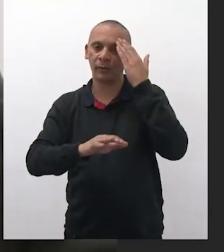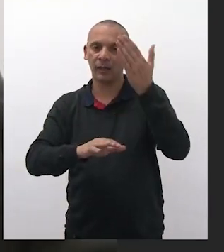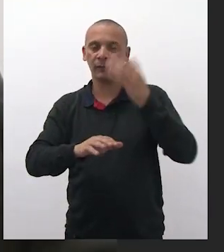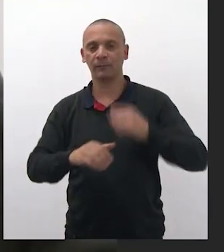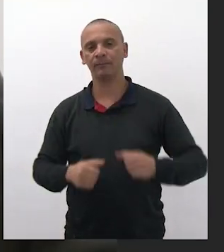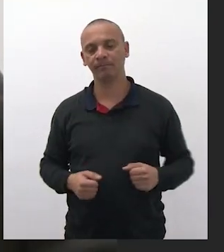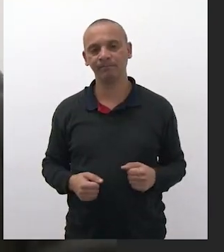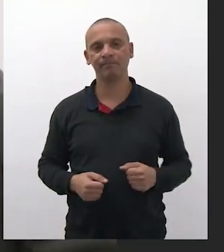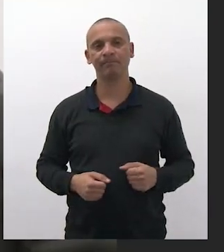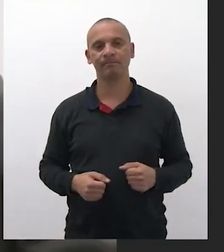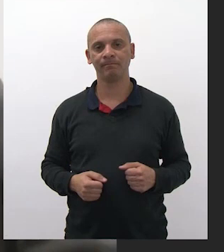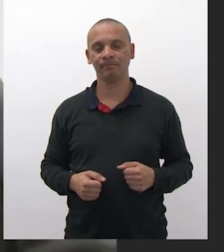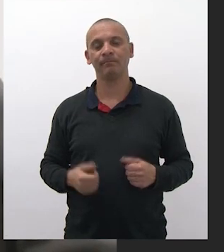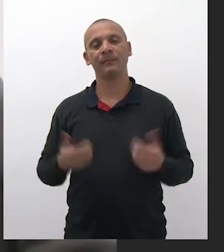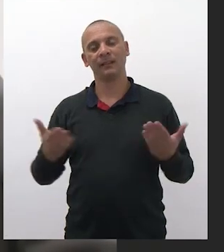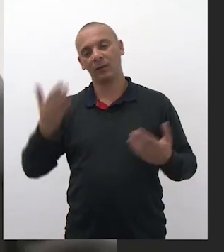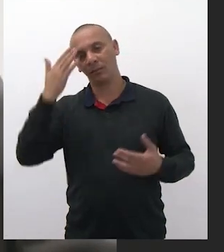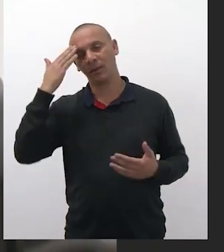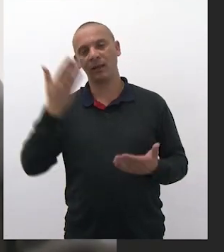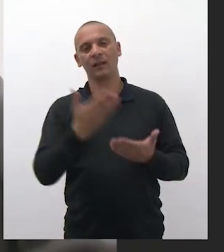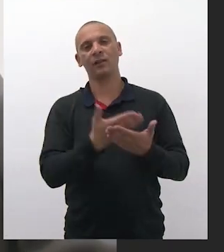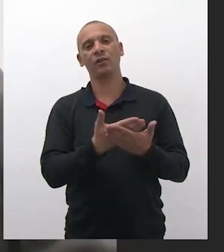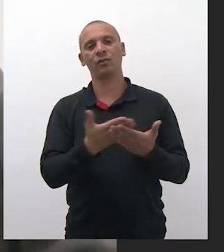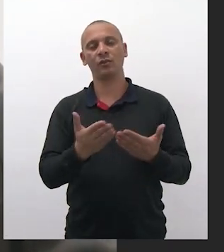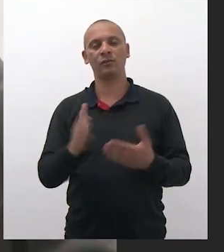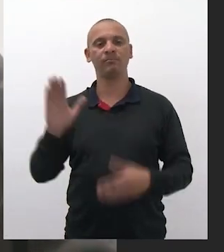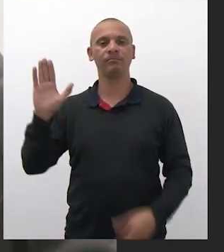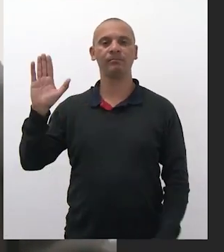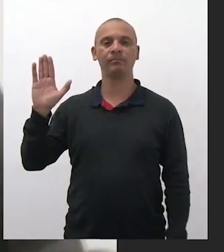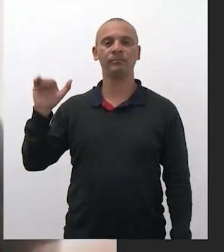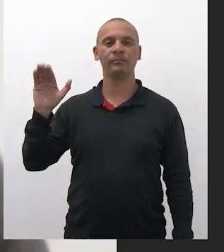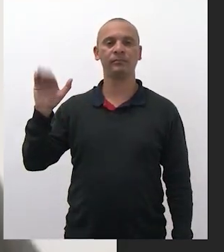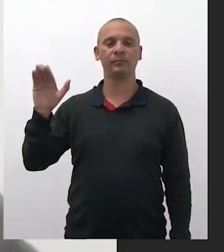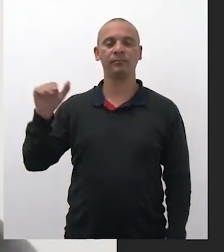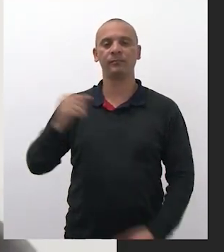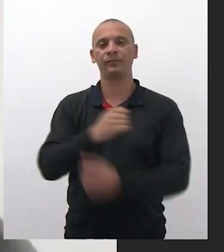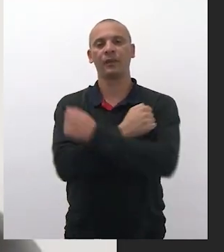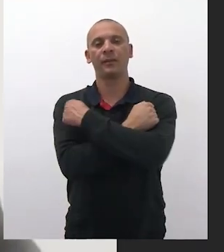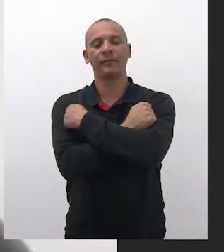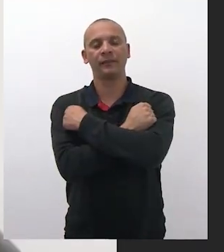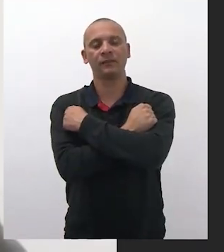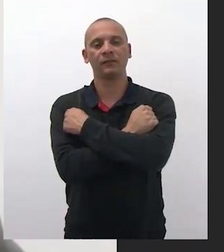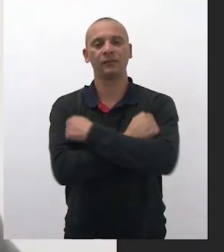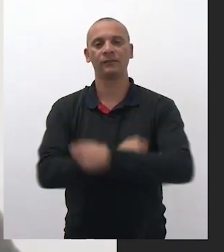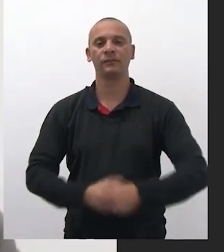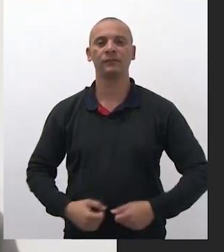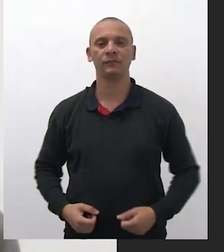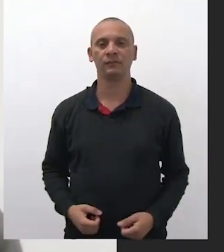Tá ok? Então, muito grato a todos, até uma próxima. Um abraço, até mais.